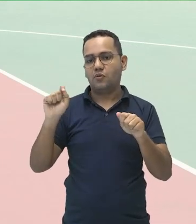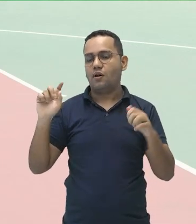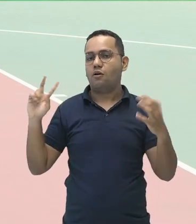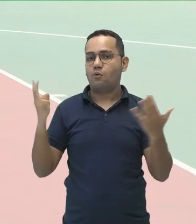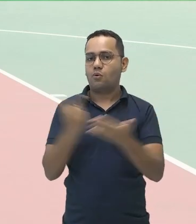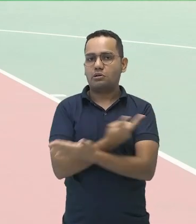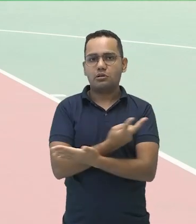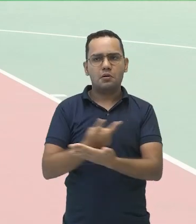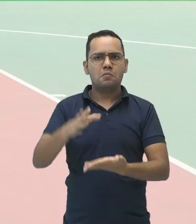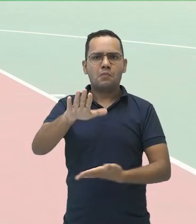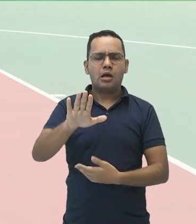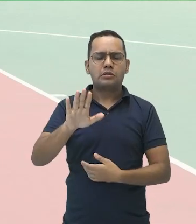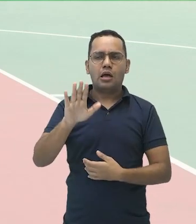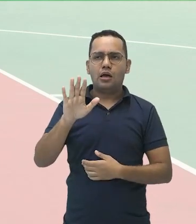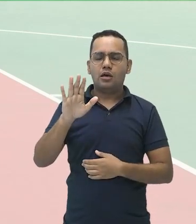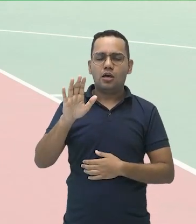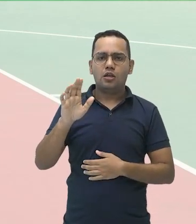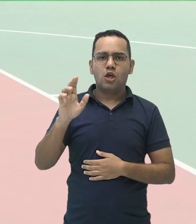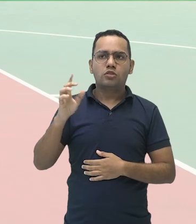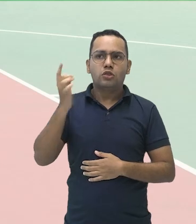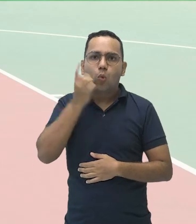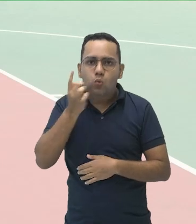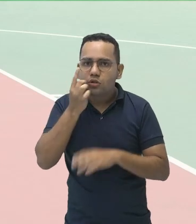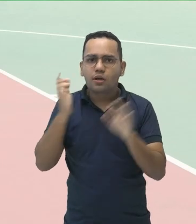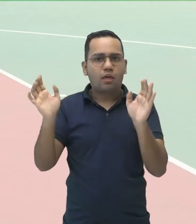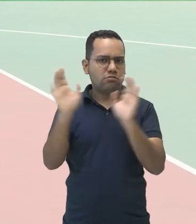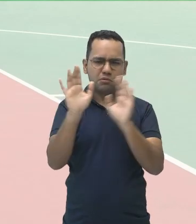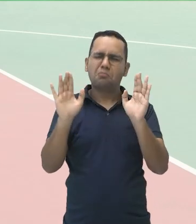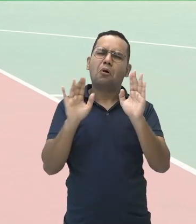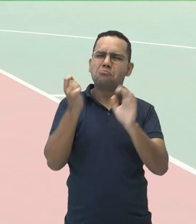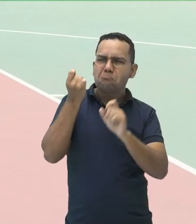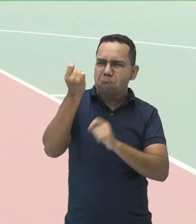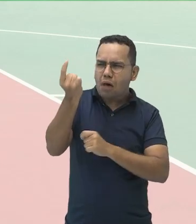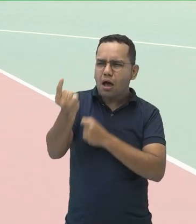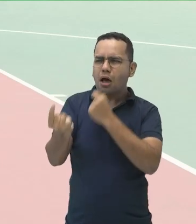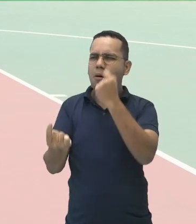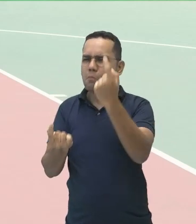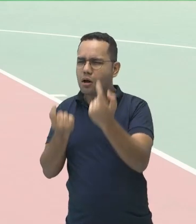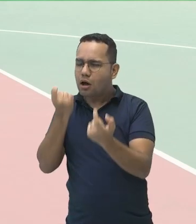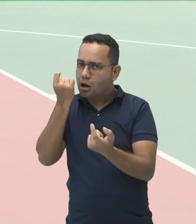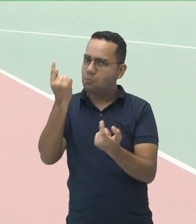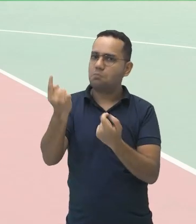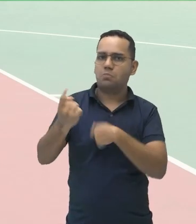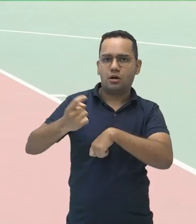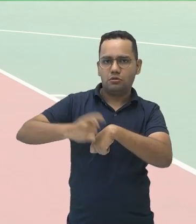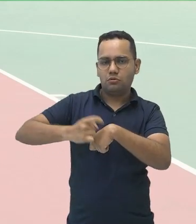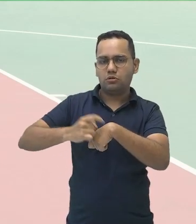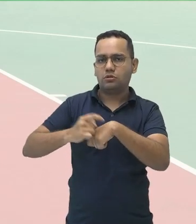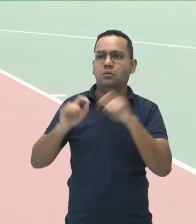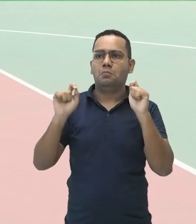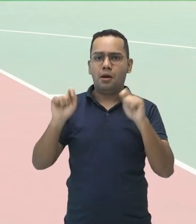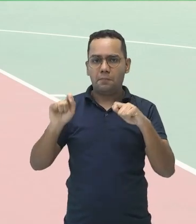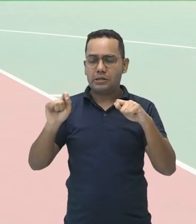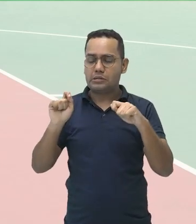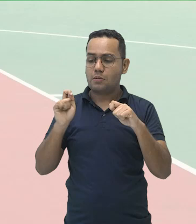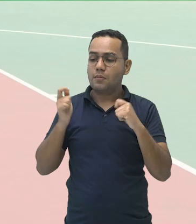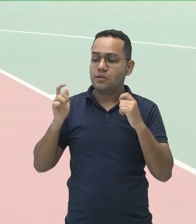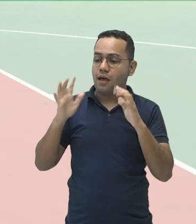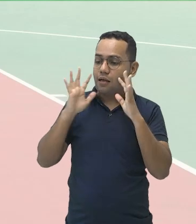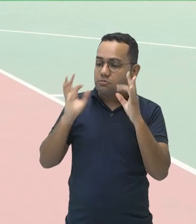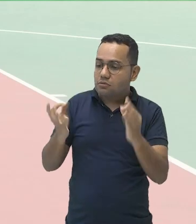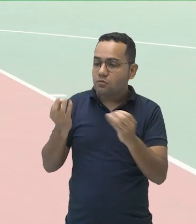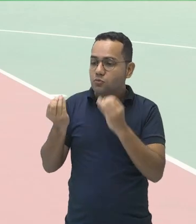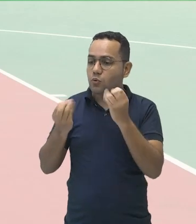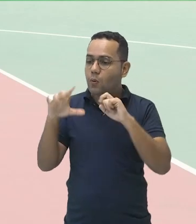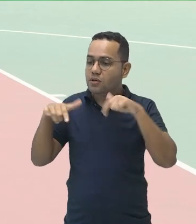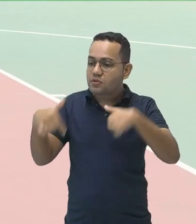é frequente, mas acontece uma hora ou outra, que nós precisamos saber como proceder, certo?